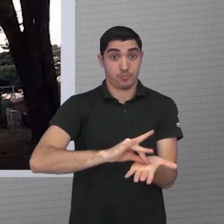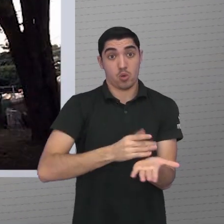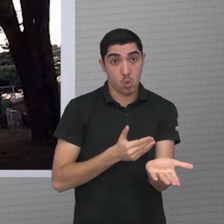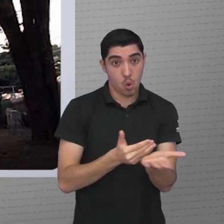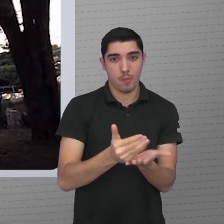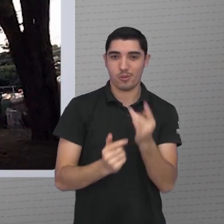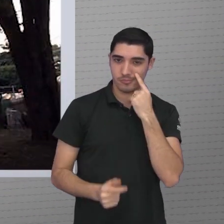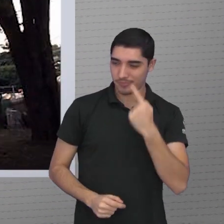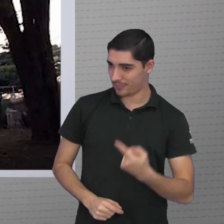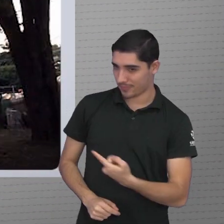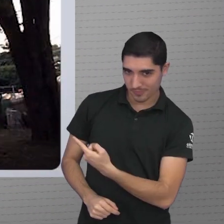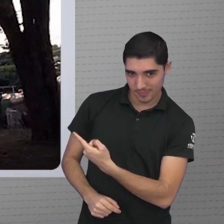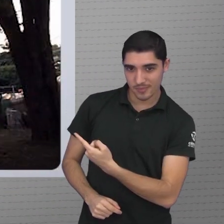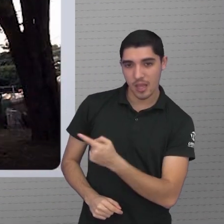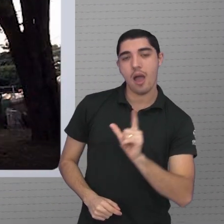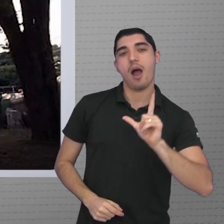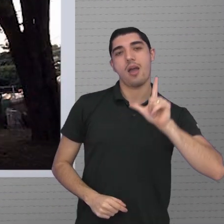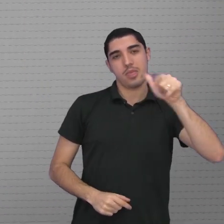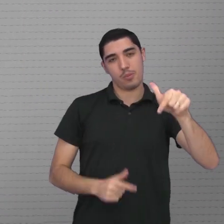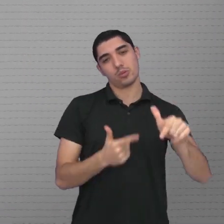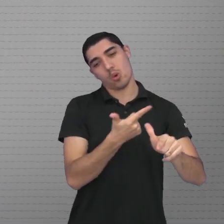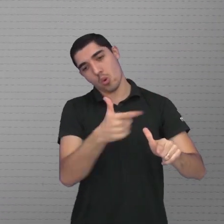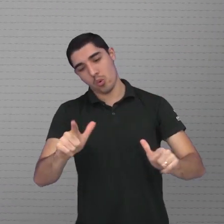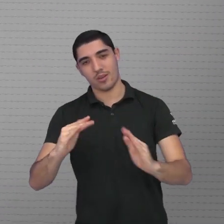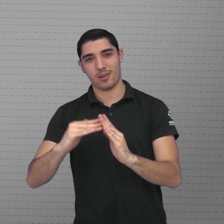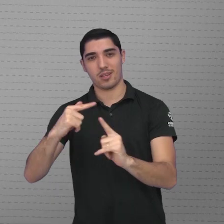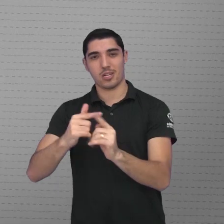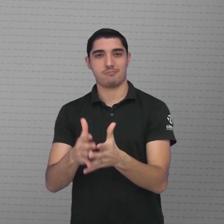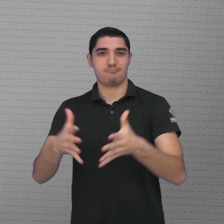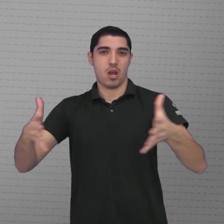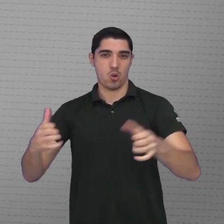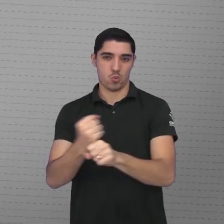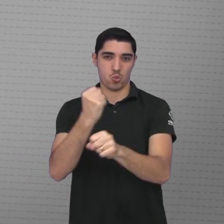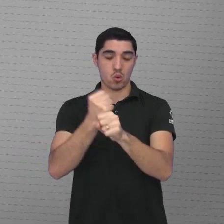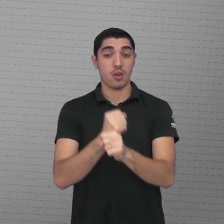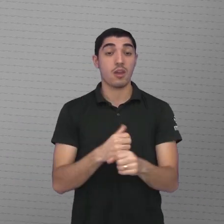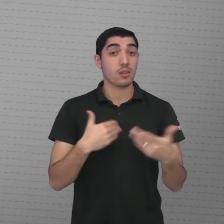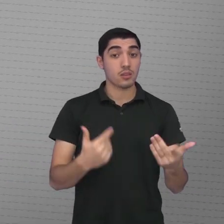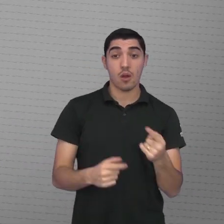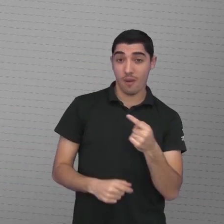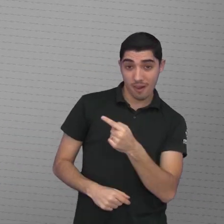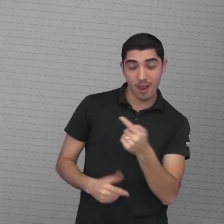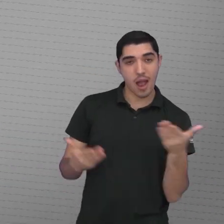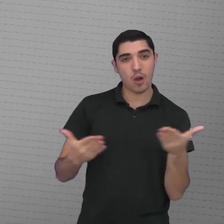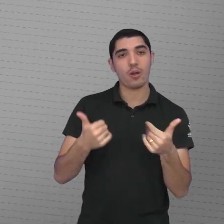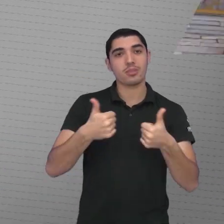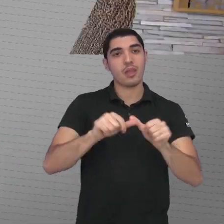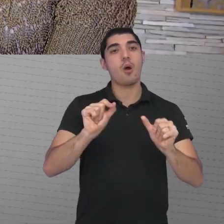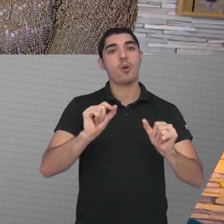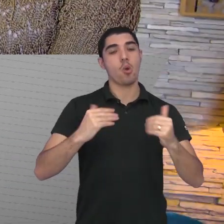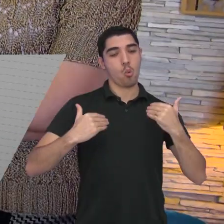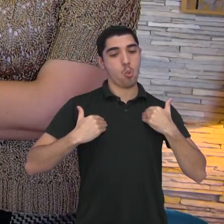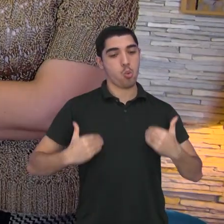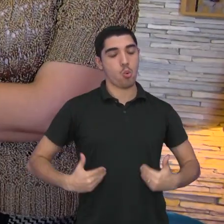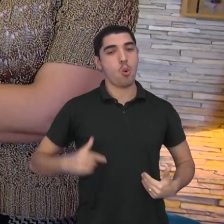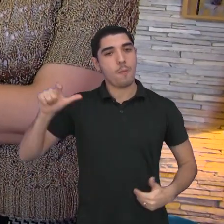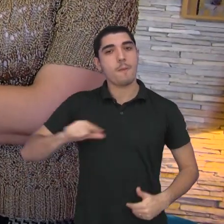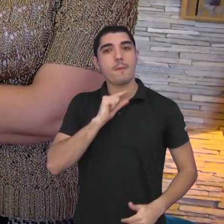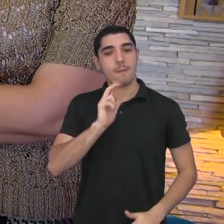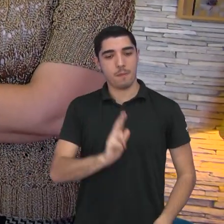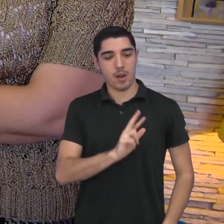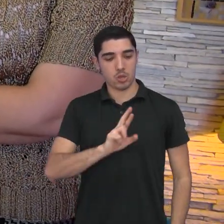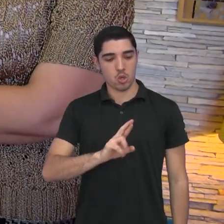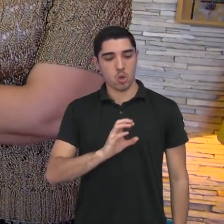a verdadeira Sagrada Família, né? Depois construíram aquela maior na frente e ali se tornou onde está o corpo do